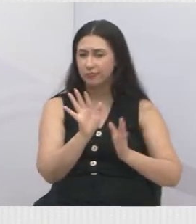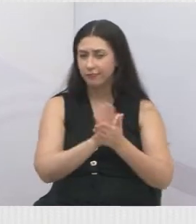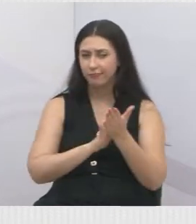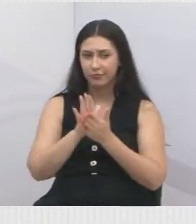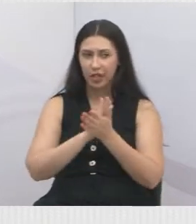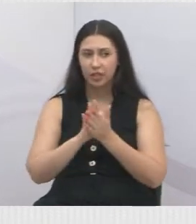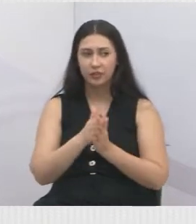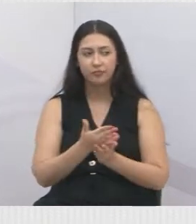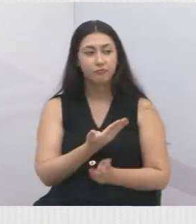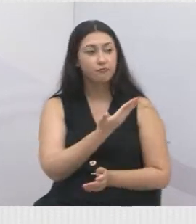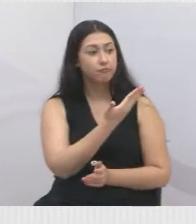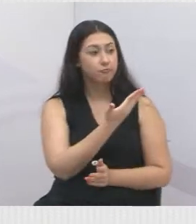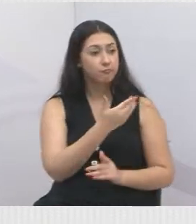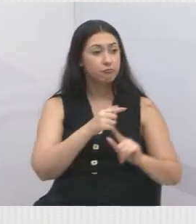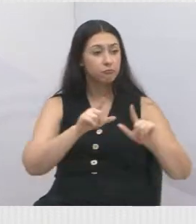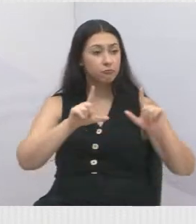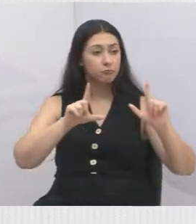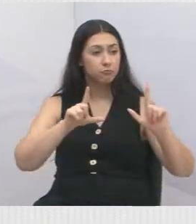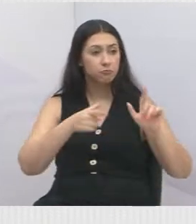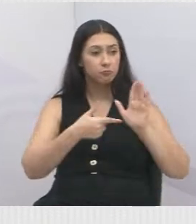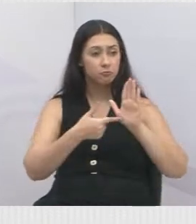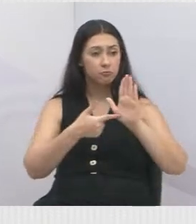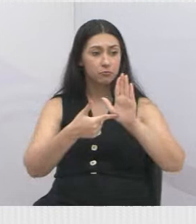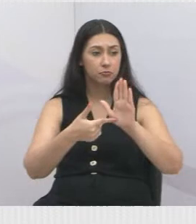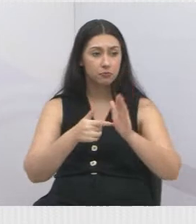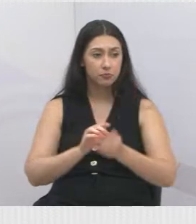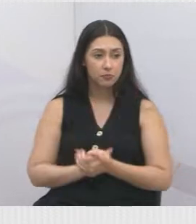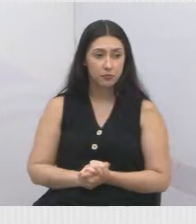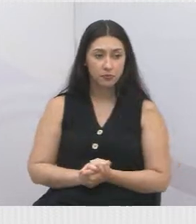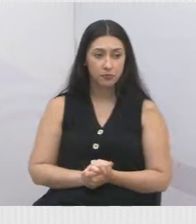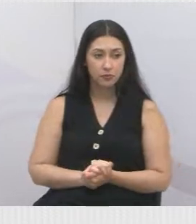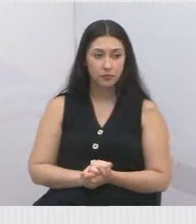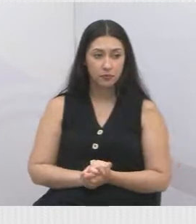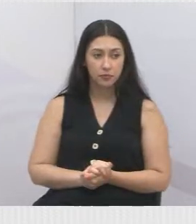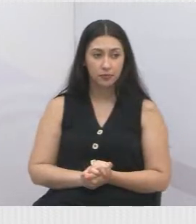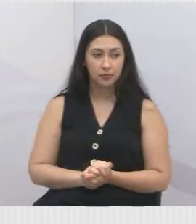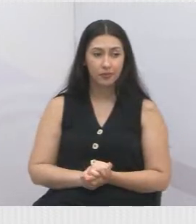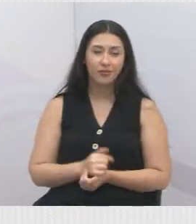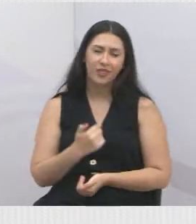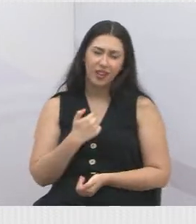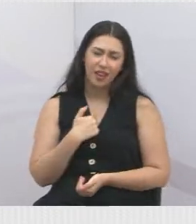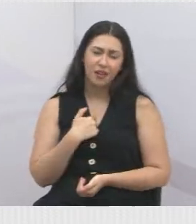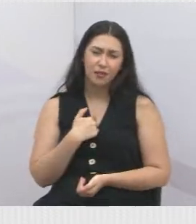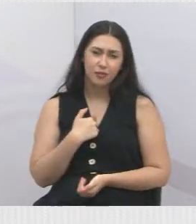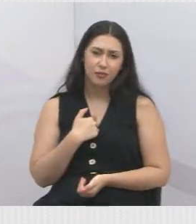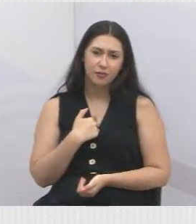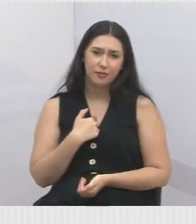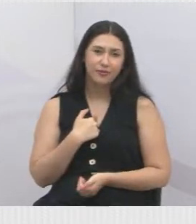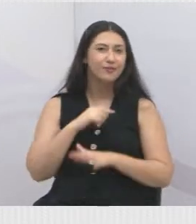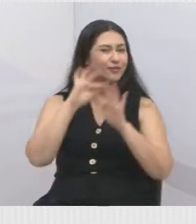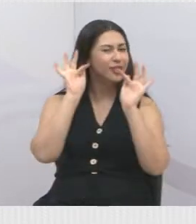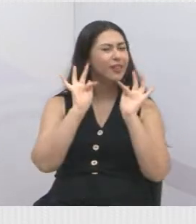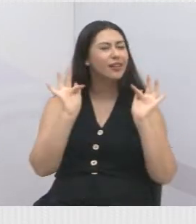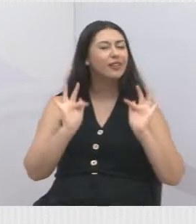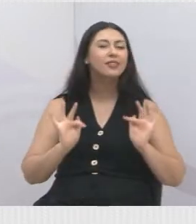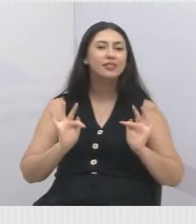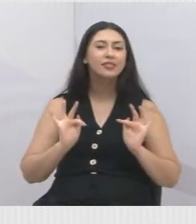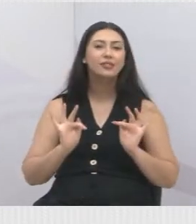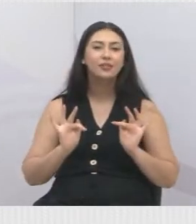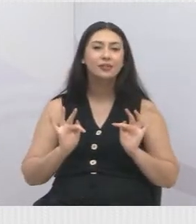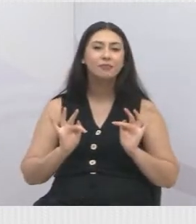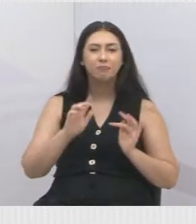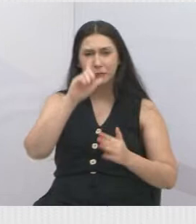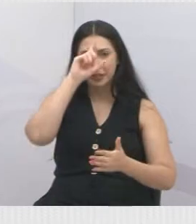foi emitida pela Nacional, e eu fico particularmente muito contente com